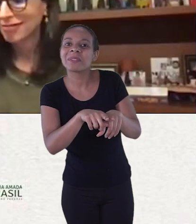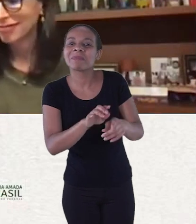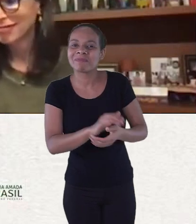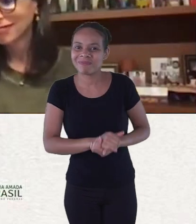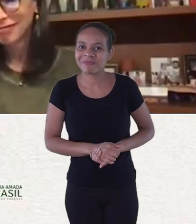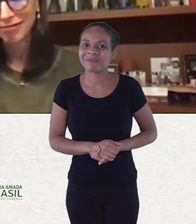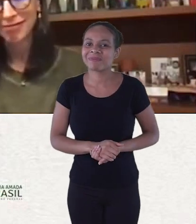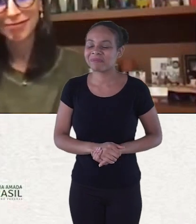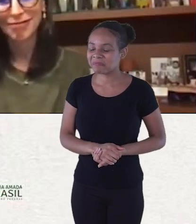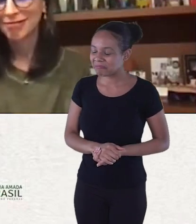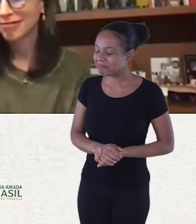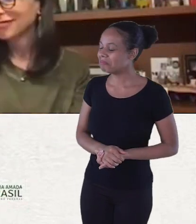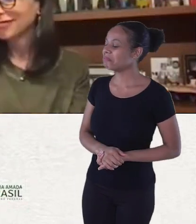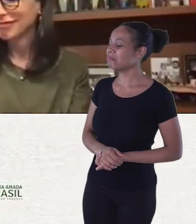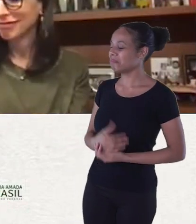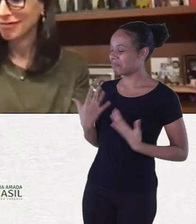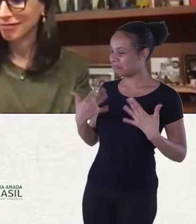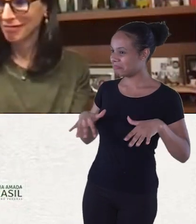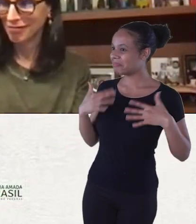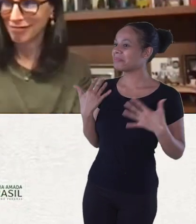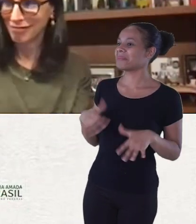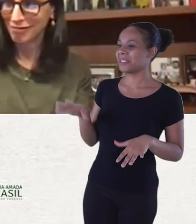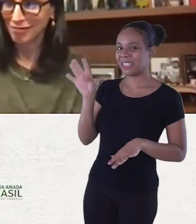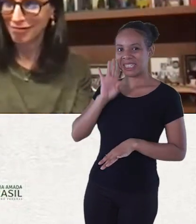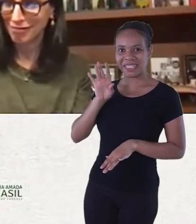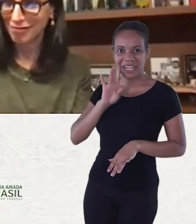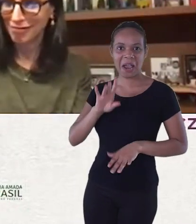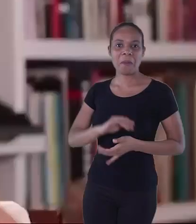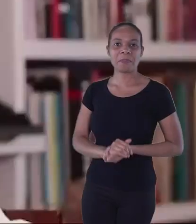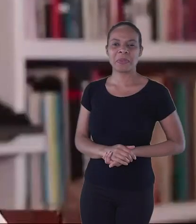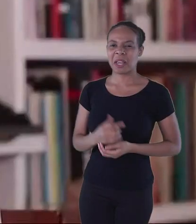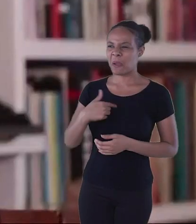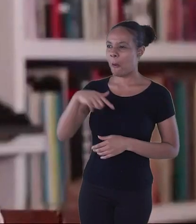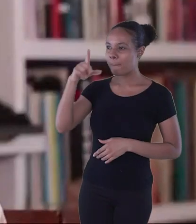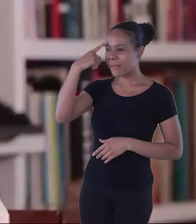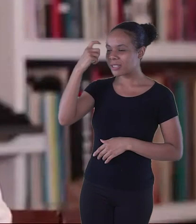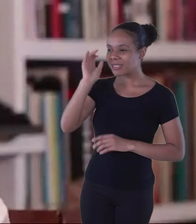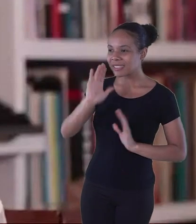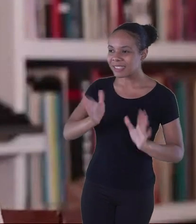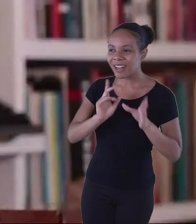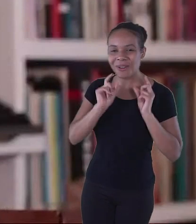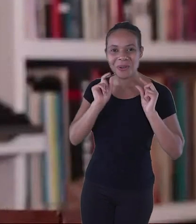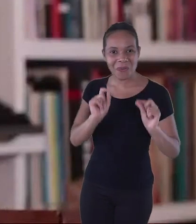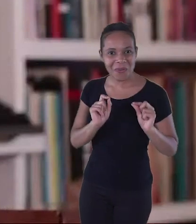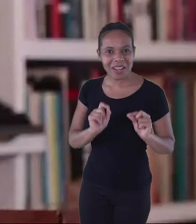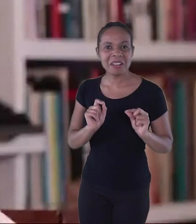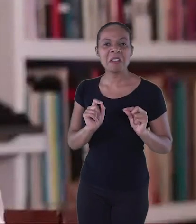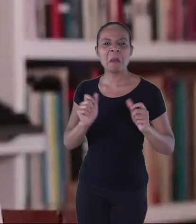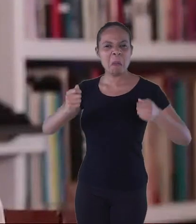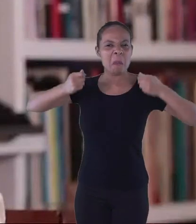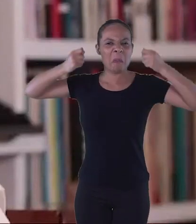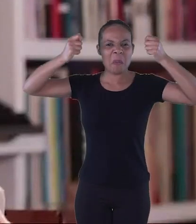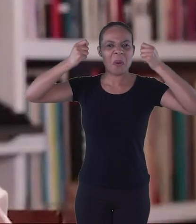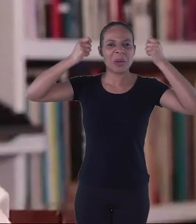Muito legal. Ó, eu fiquei já pensando assim que se vou fazer um protesto aqui, digamos assim,